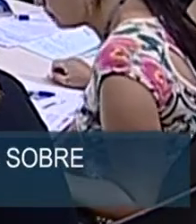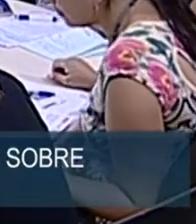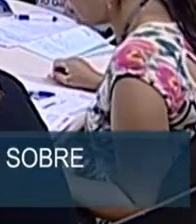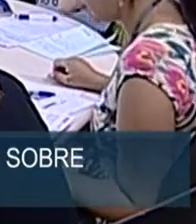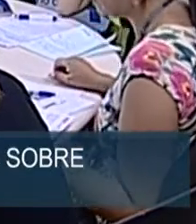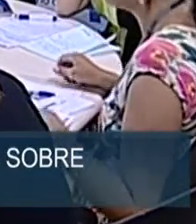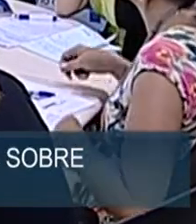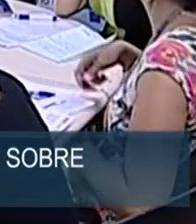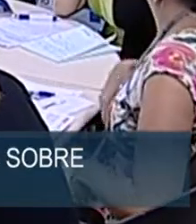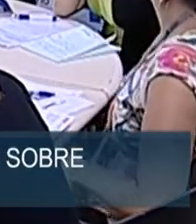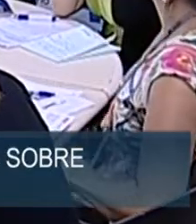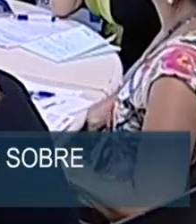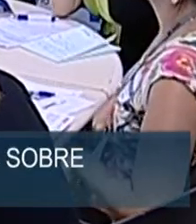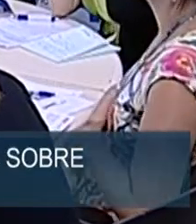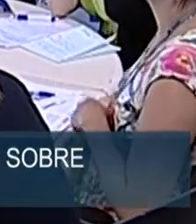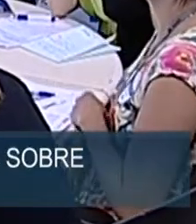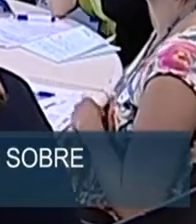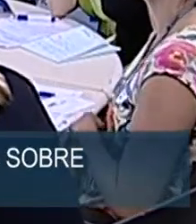Fala o que a gente ouve.